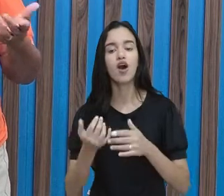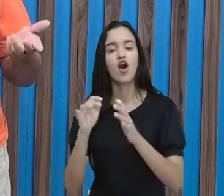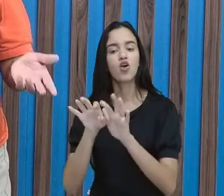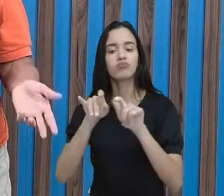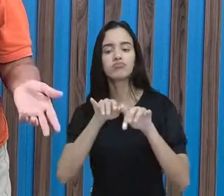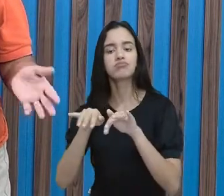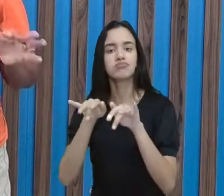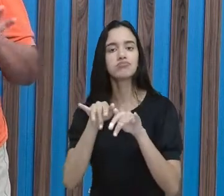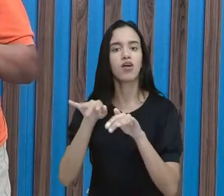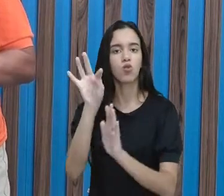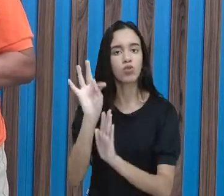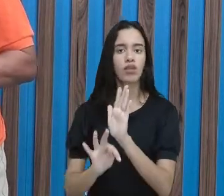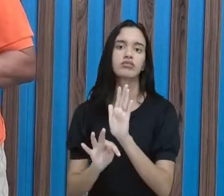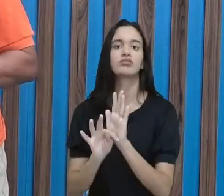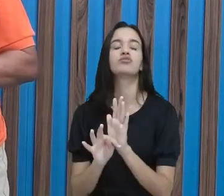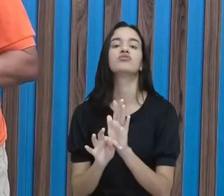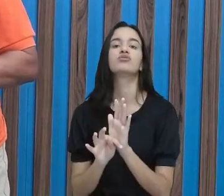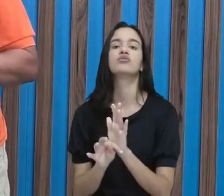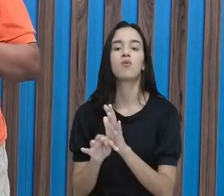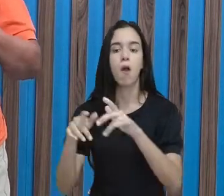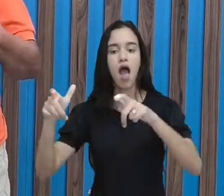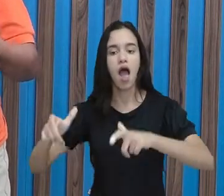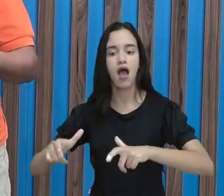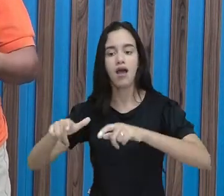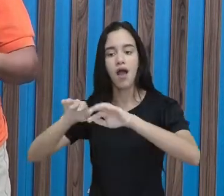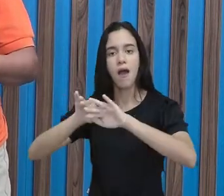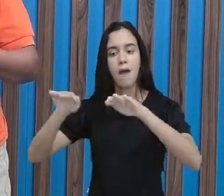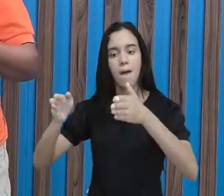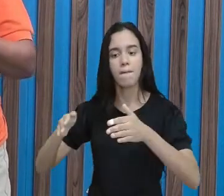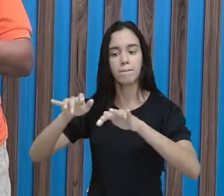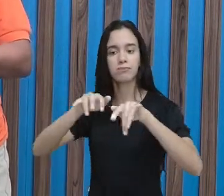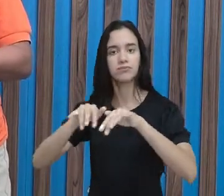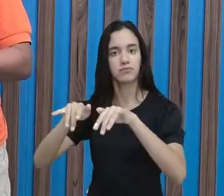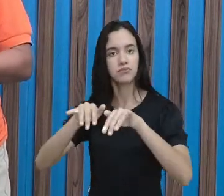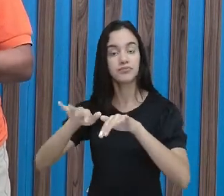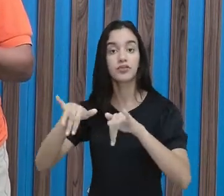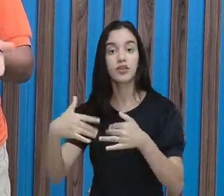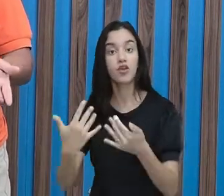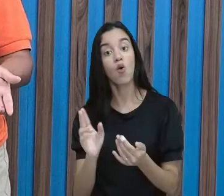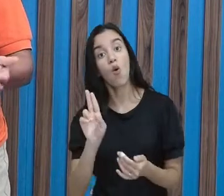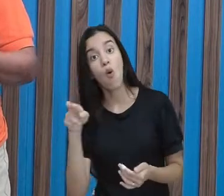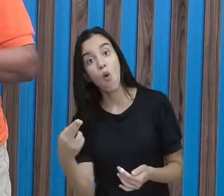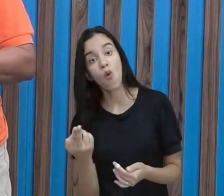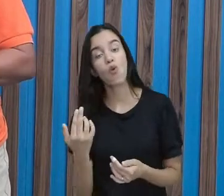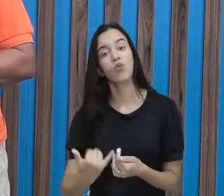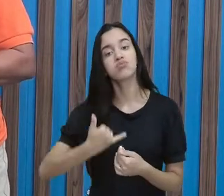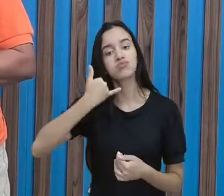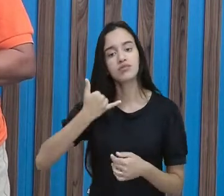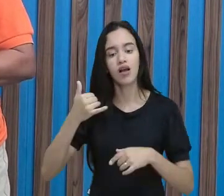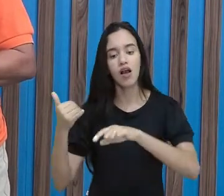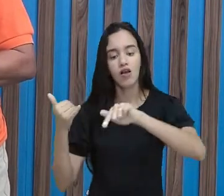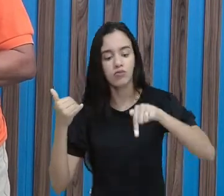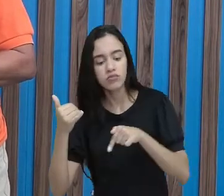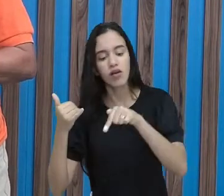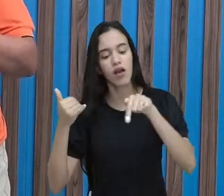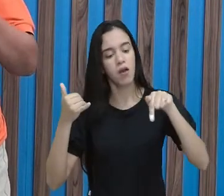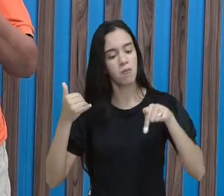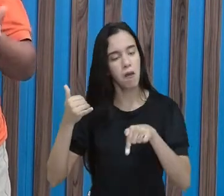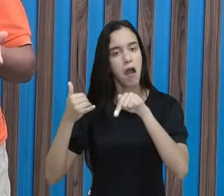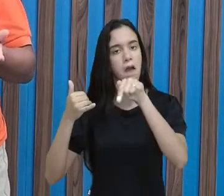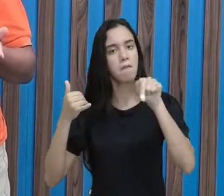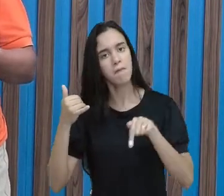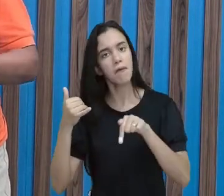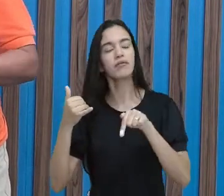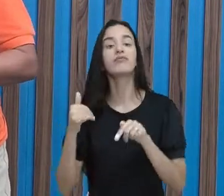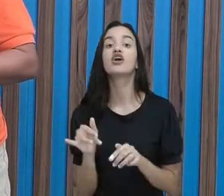texto, datilografar, utilizava a máquina. Discar o número de alguém para conversar, telefone discado. E